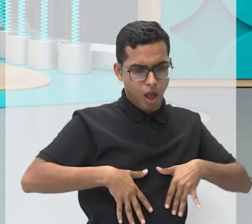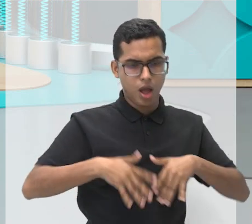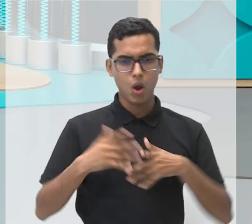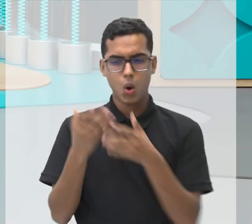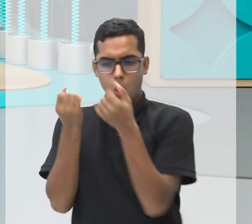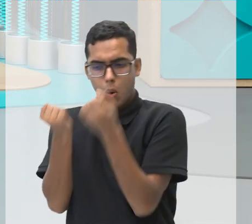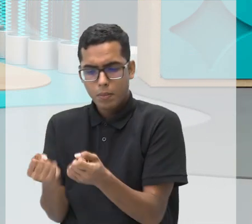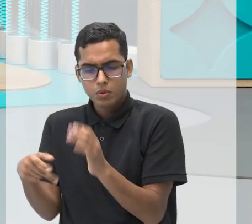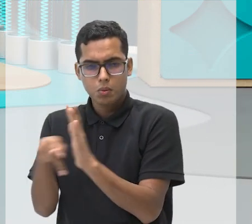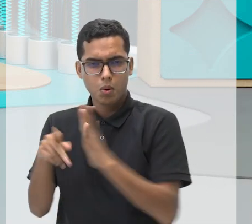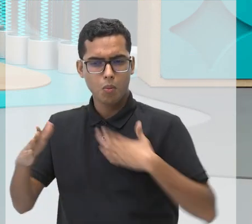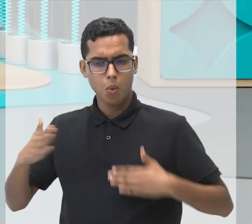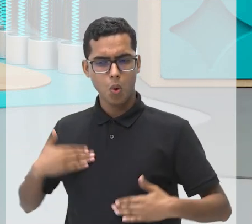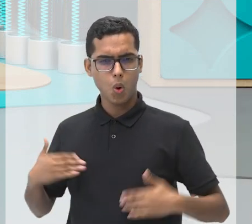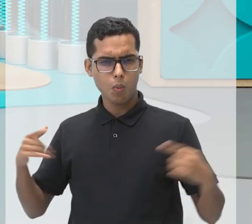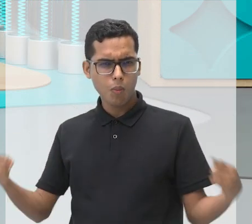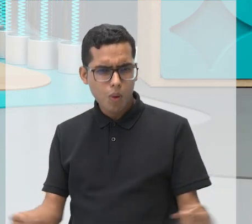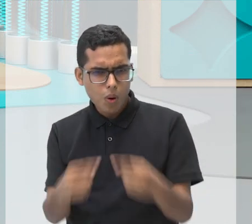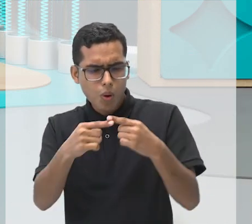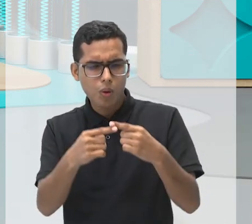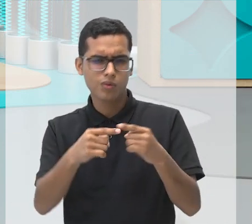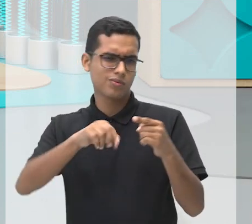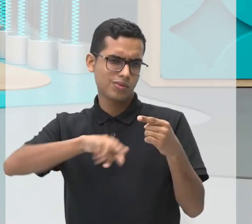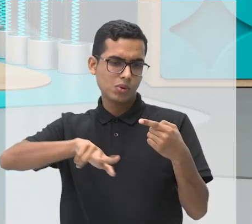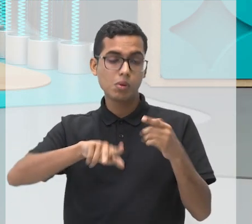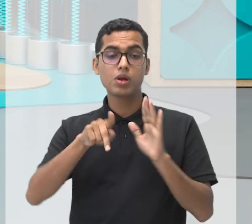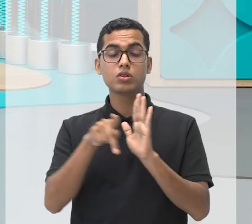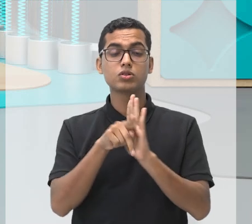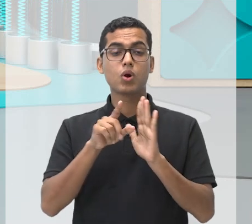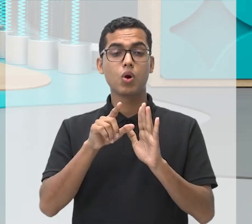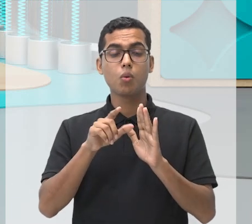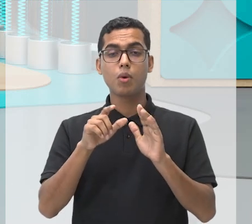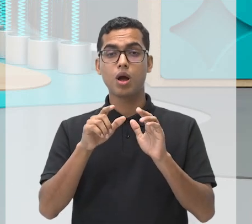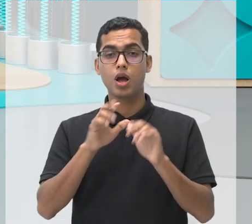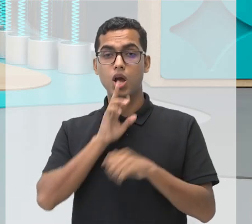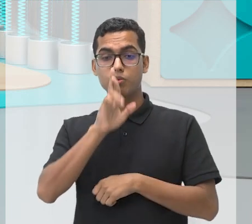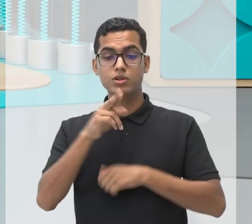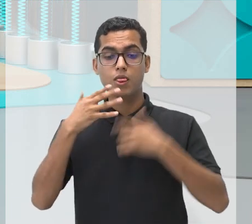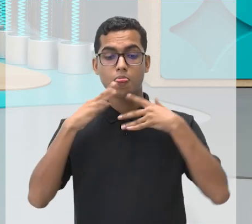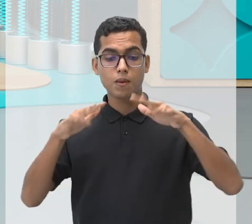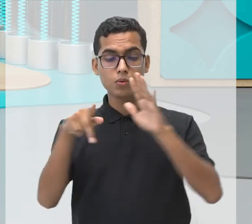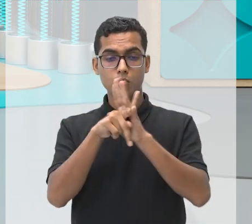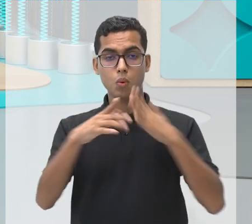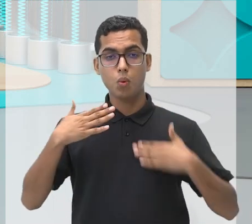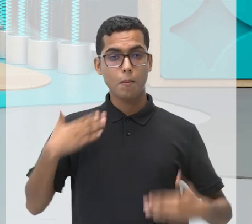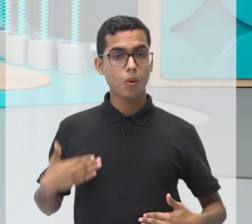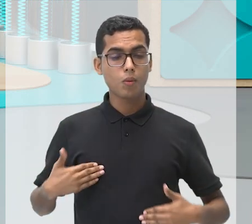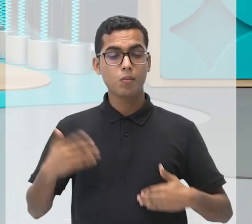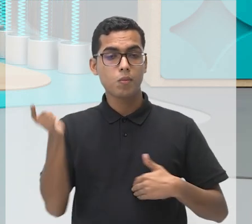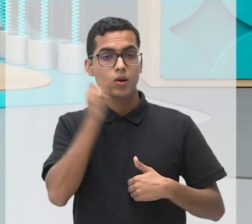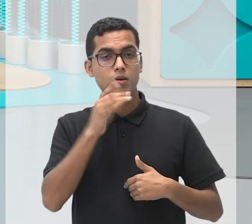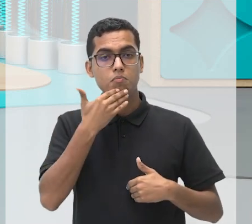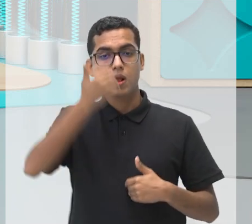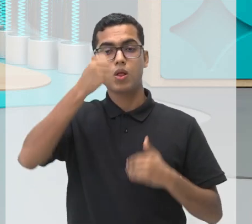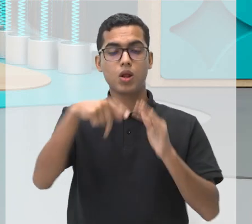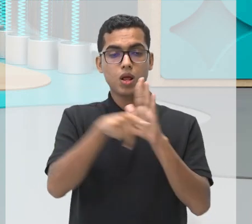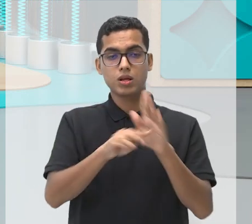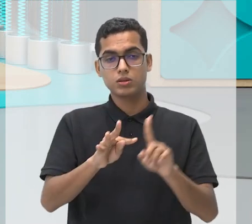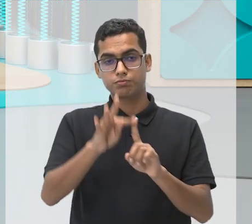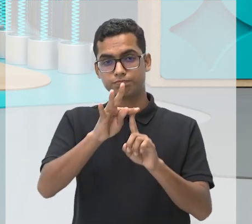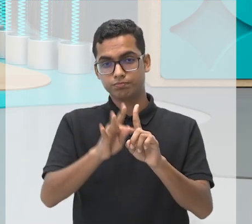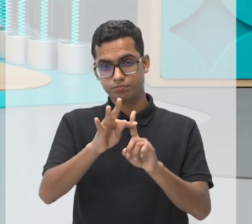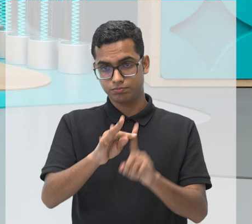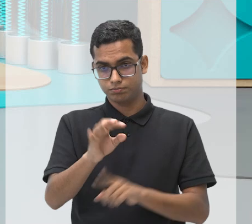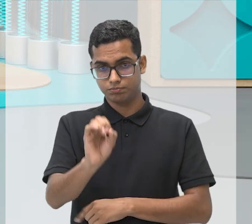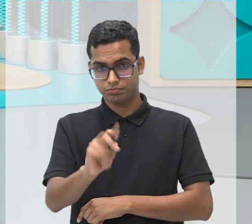a perda de peso, tá bom? É só uma resposta fisiológica do nosso corpo para tentar melhorar ali a temperatura. De